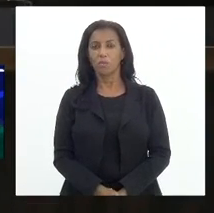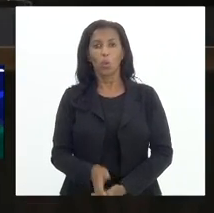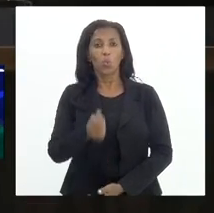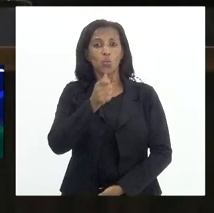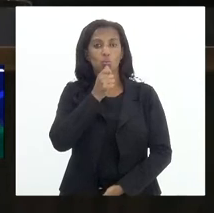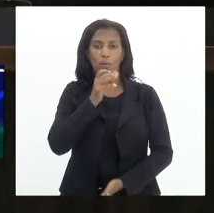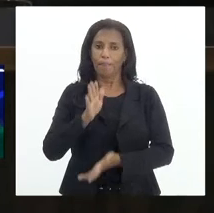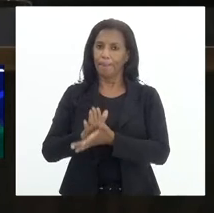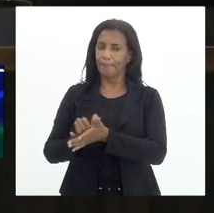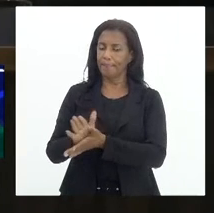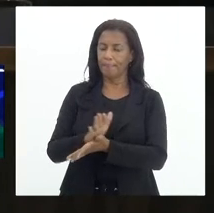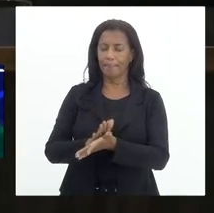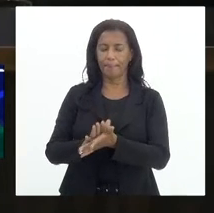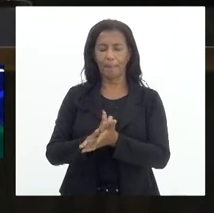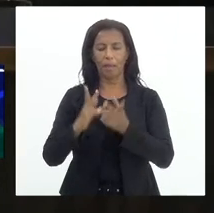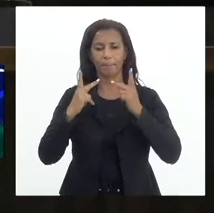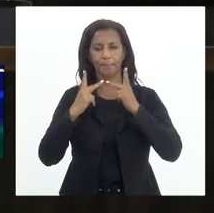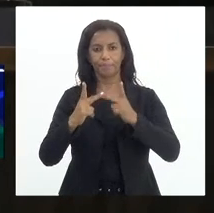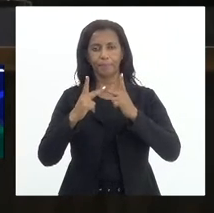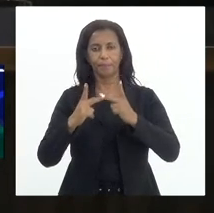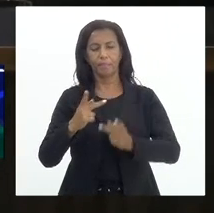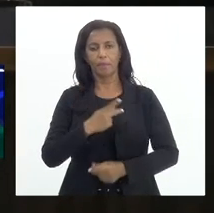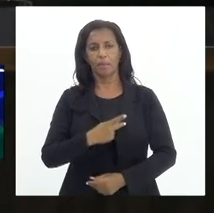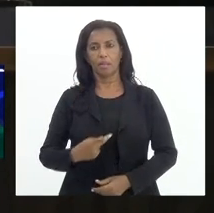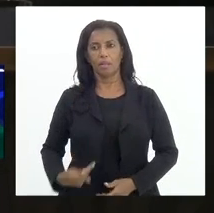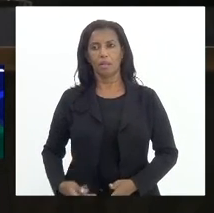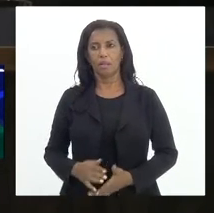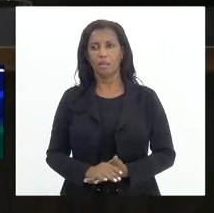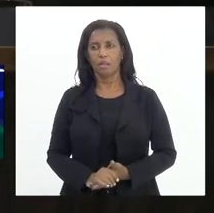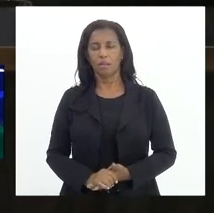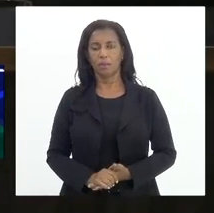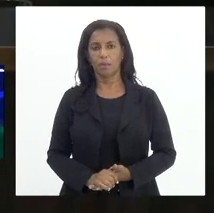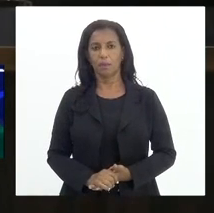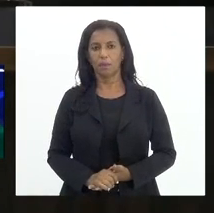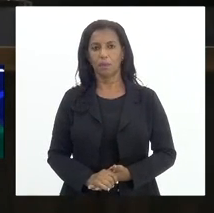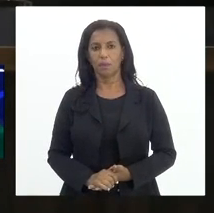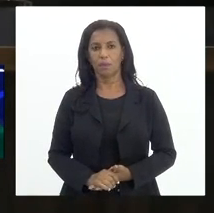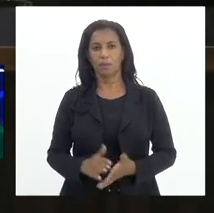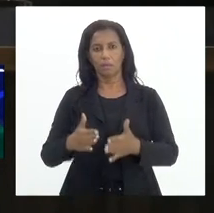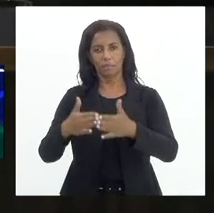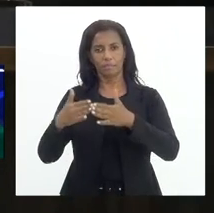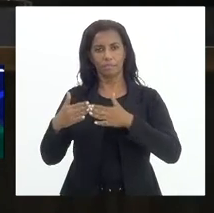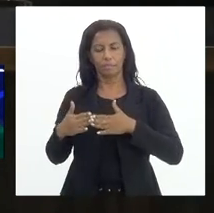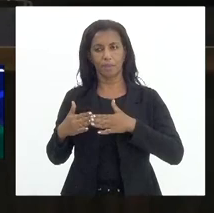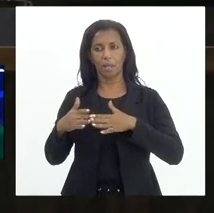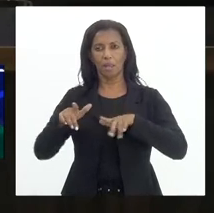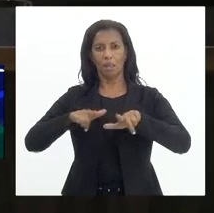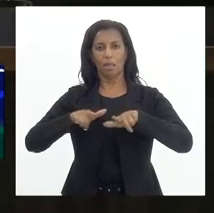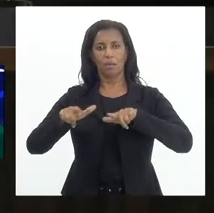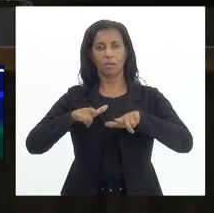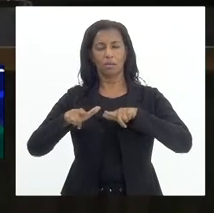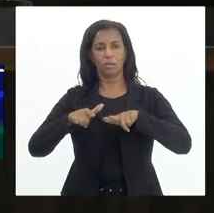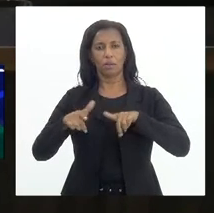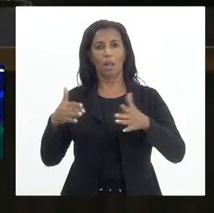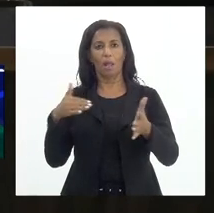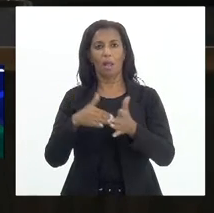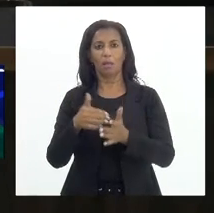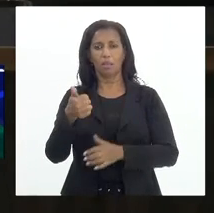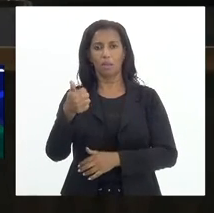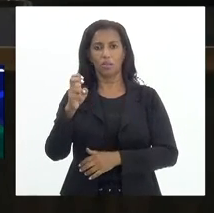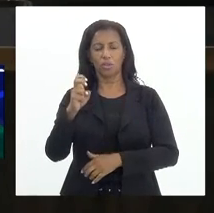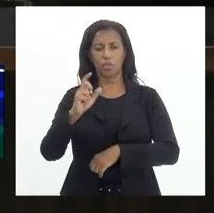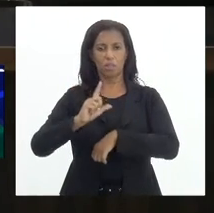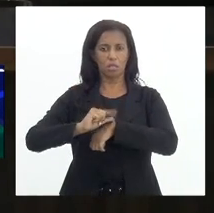Não havendo mais oradores inscritos, a presidência suspende a sessão, os trabalhos dessa sessão, até às 15